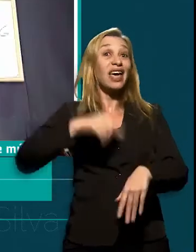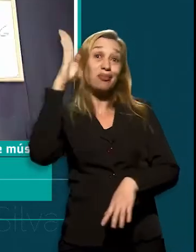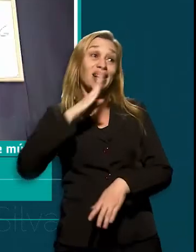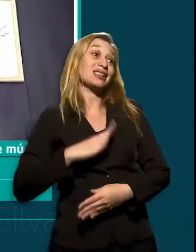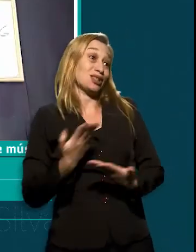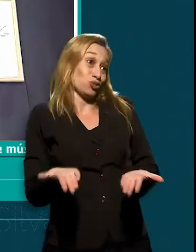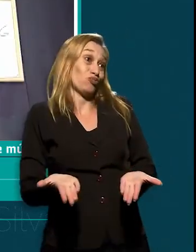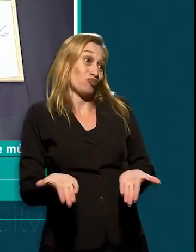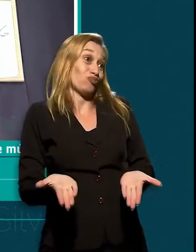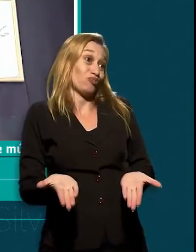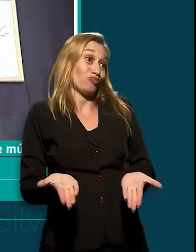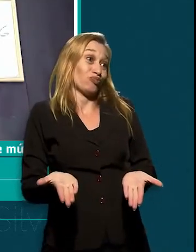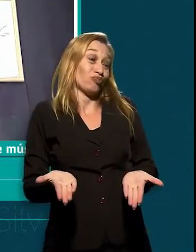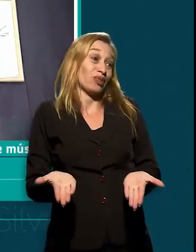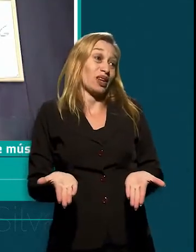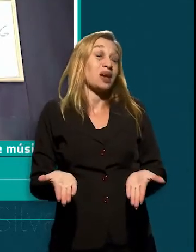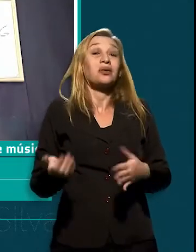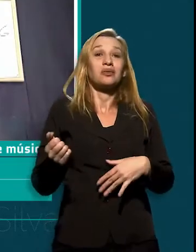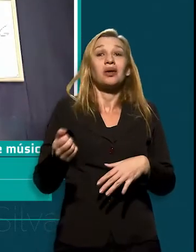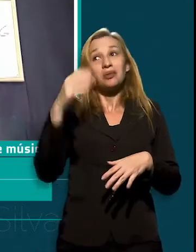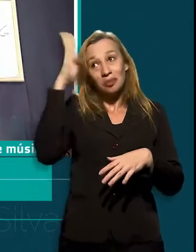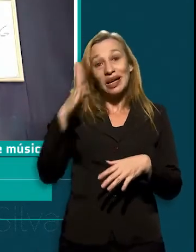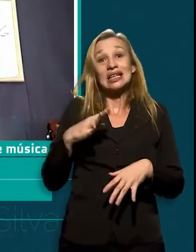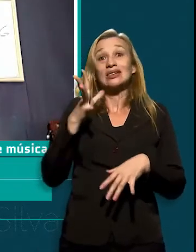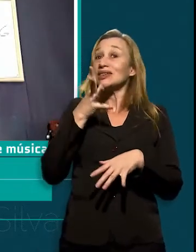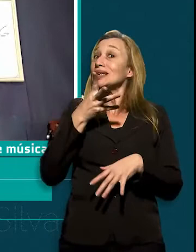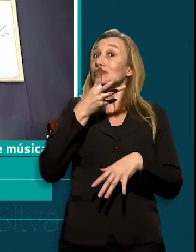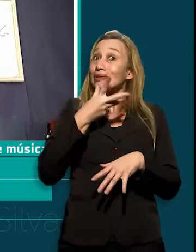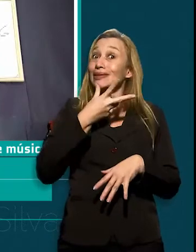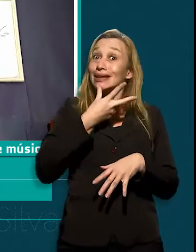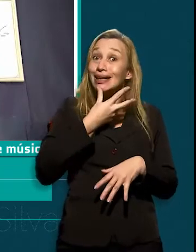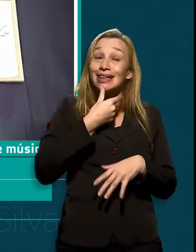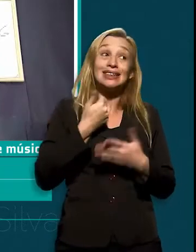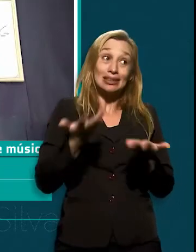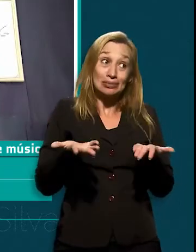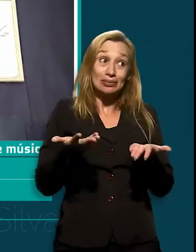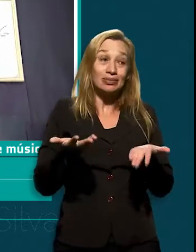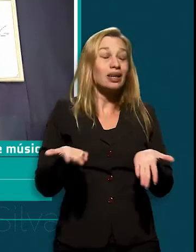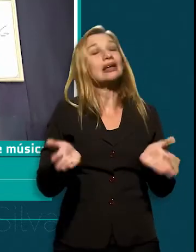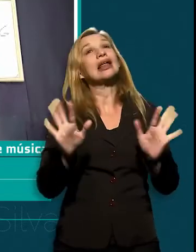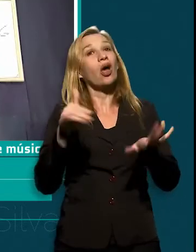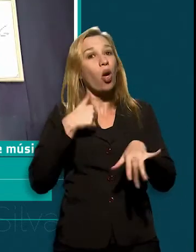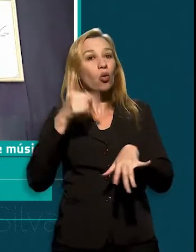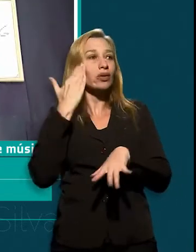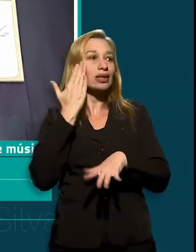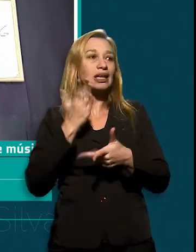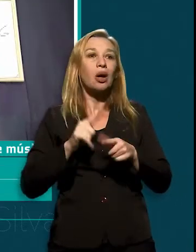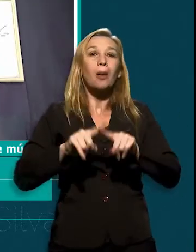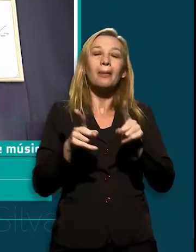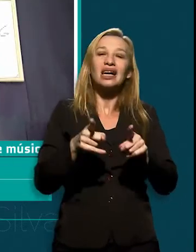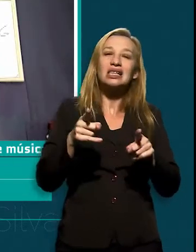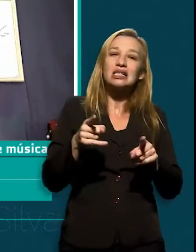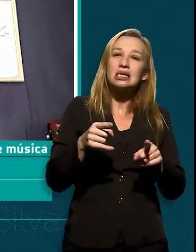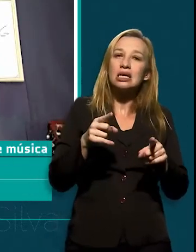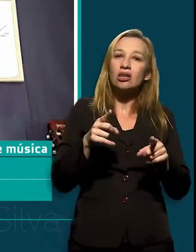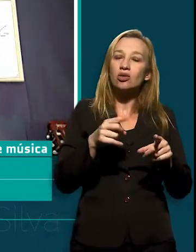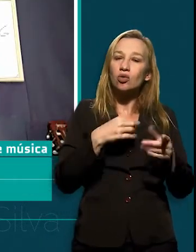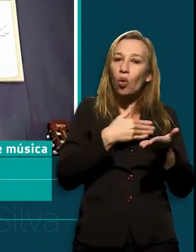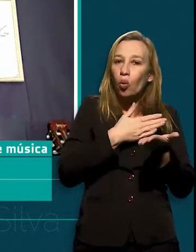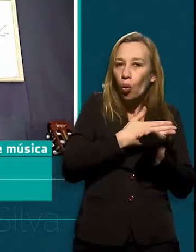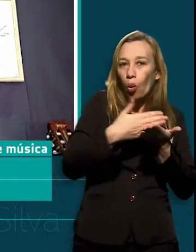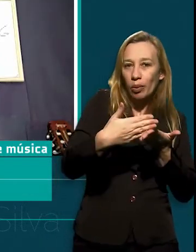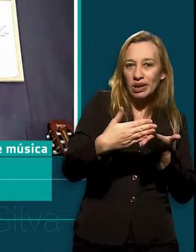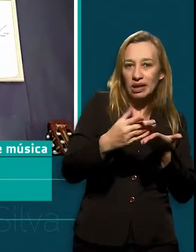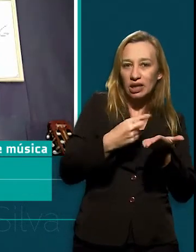Brasil, mas é uma tratando do coisa... Brasil, eu acho que isso vai demorar bastante, infelizmente. Não, eu entendo, mas assim, se a gente também